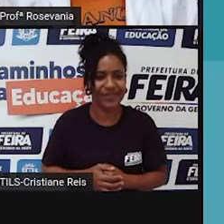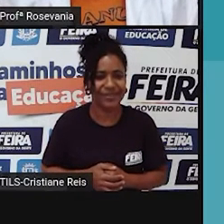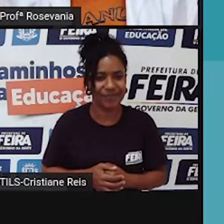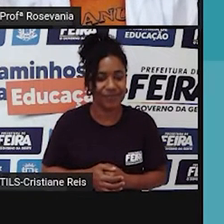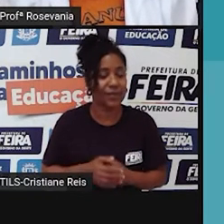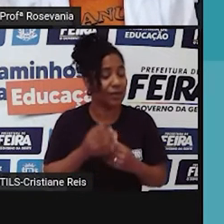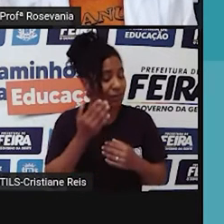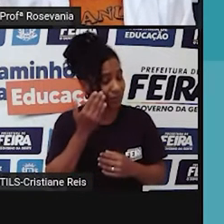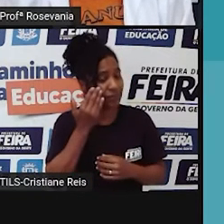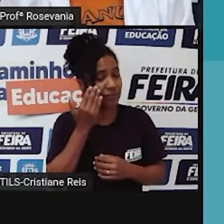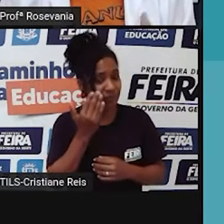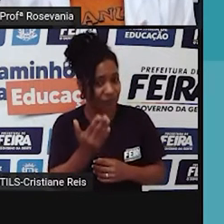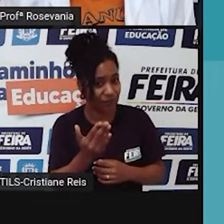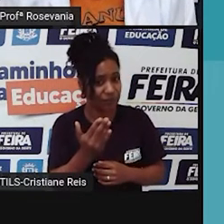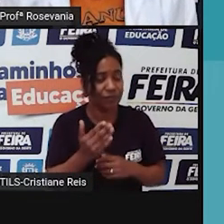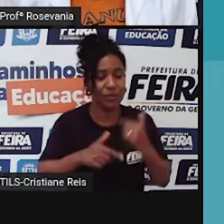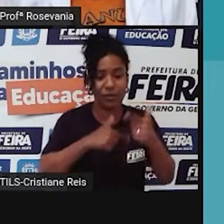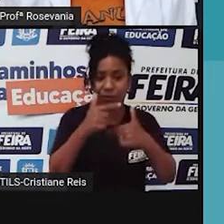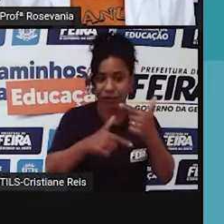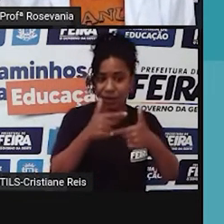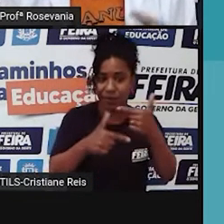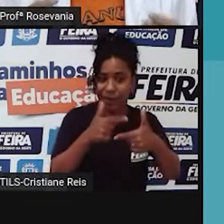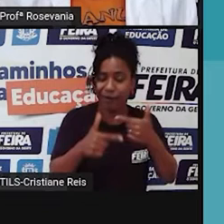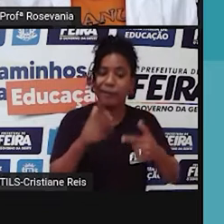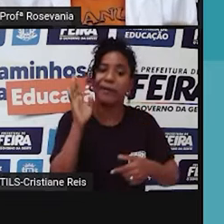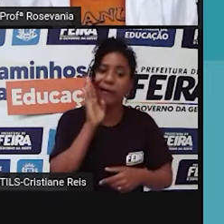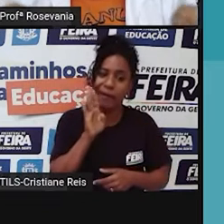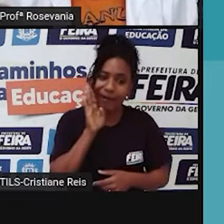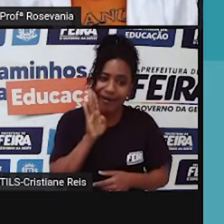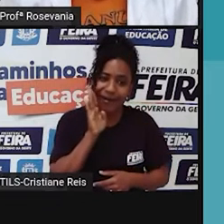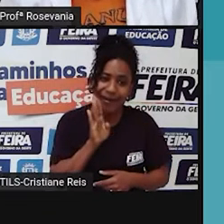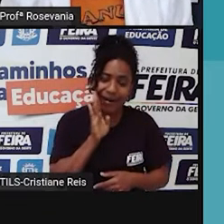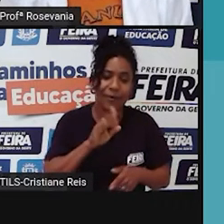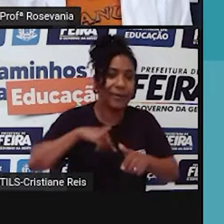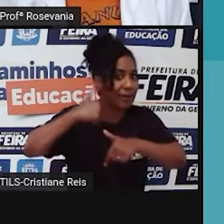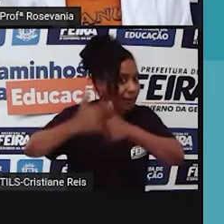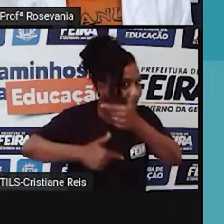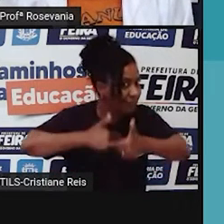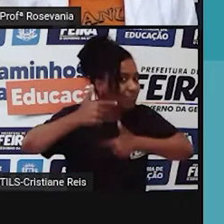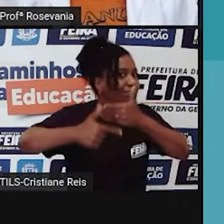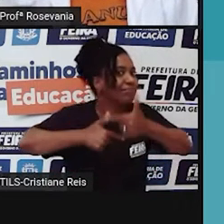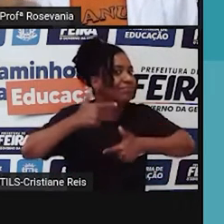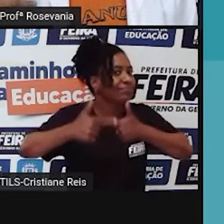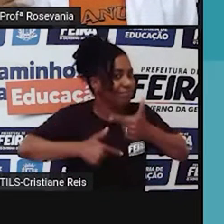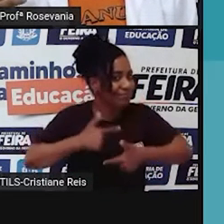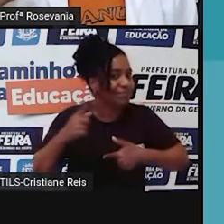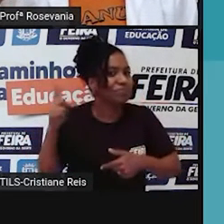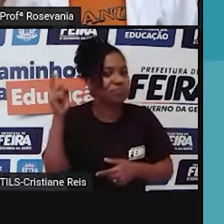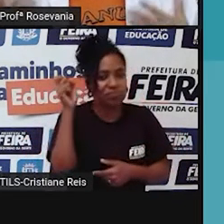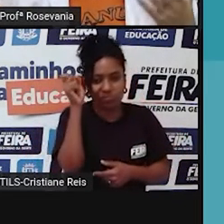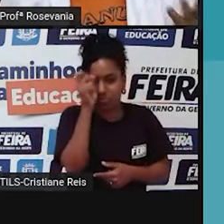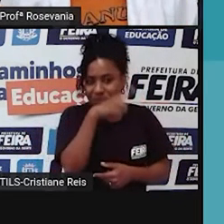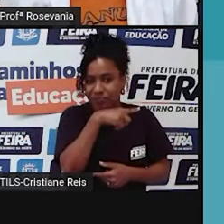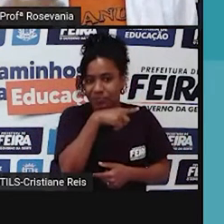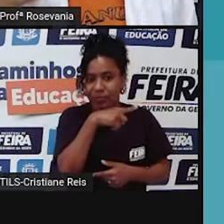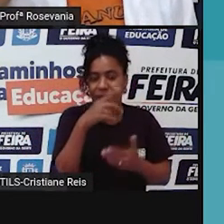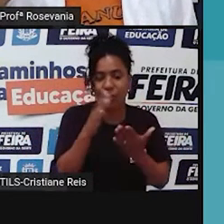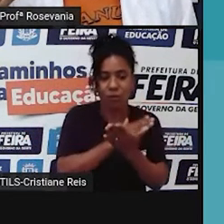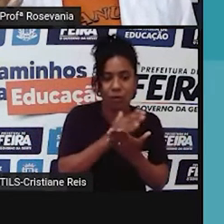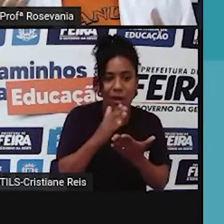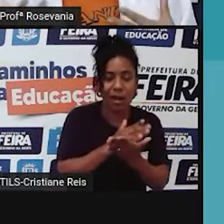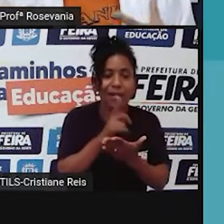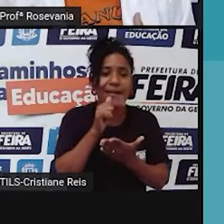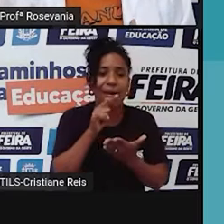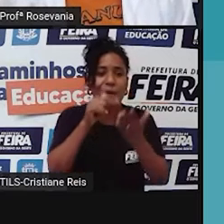uma atividade bastante legal, mas é bem árdua mesmo. Em alguns casos, né, regiões de